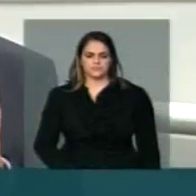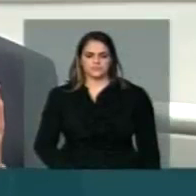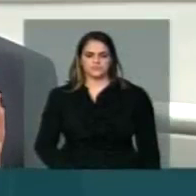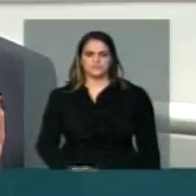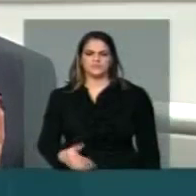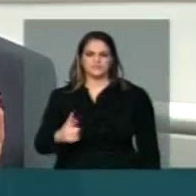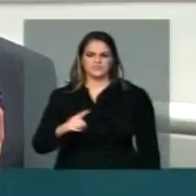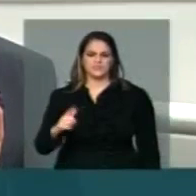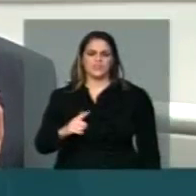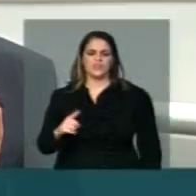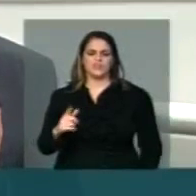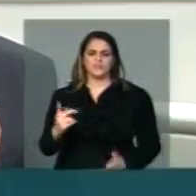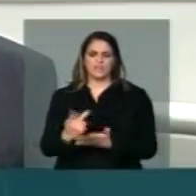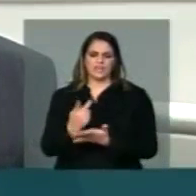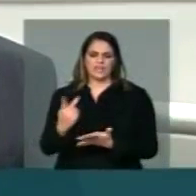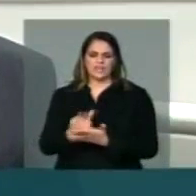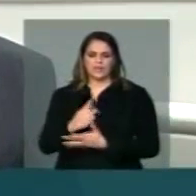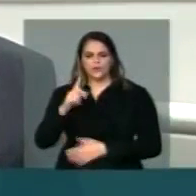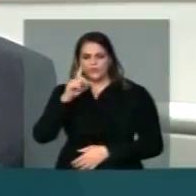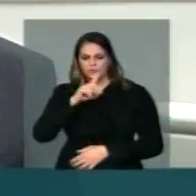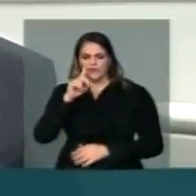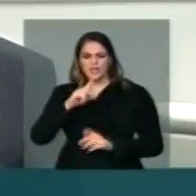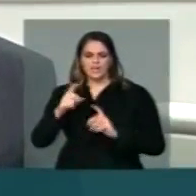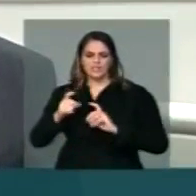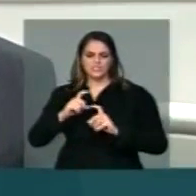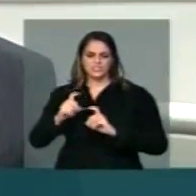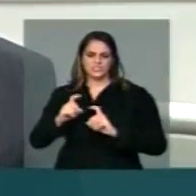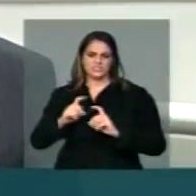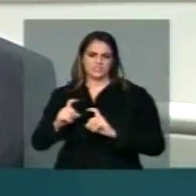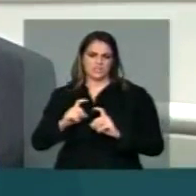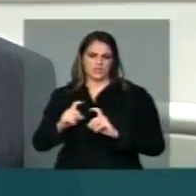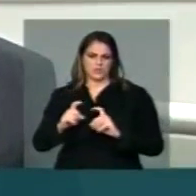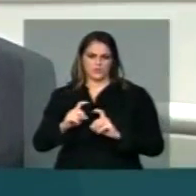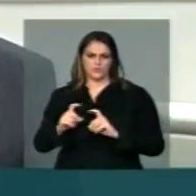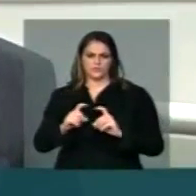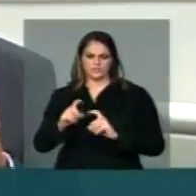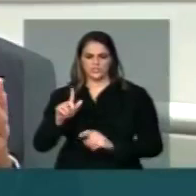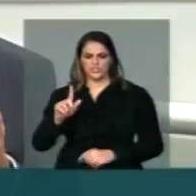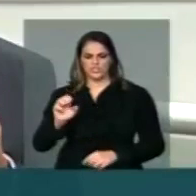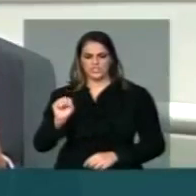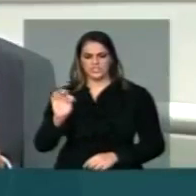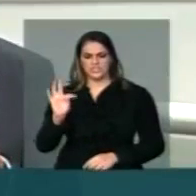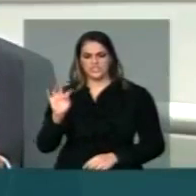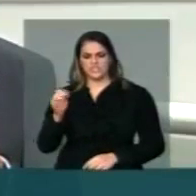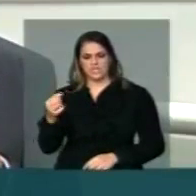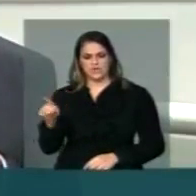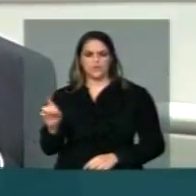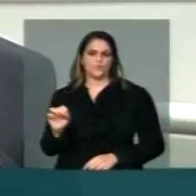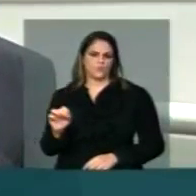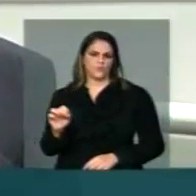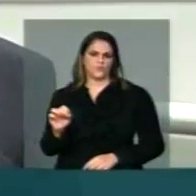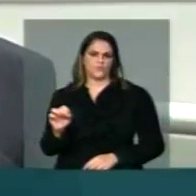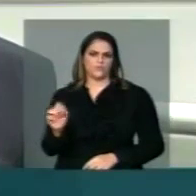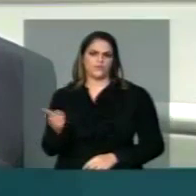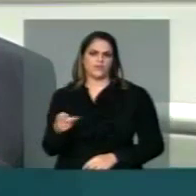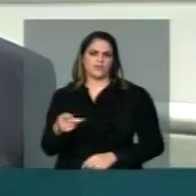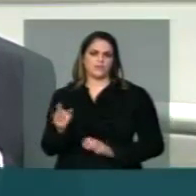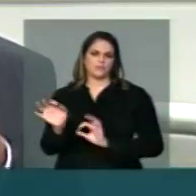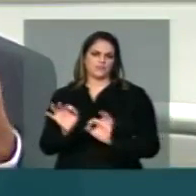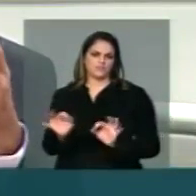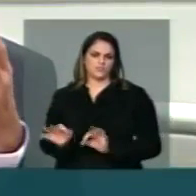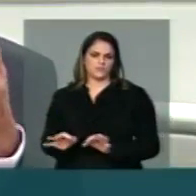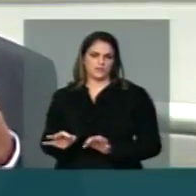falha de gestão, entre elas essa que já foi mencionada aqui no planejamento. Tivemos